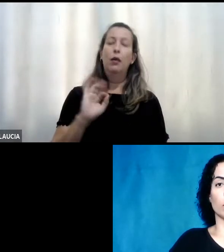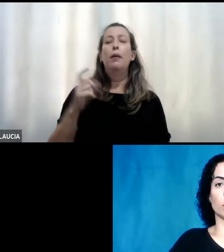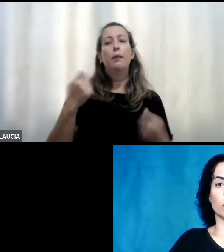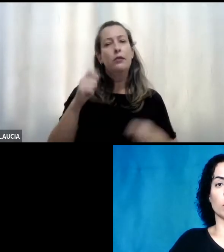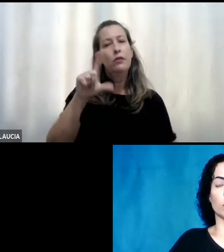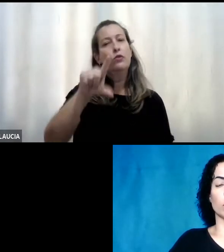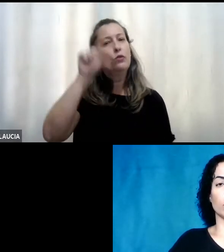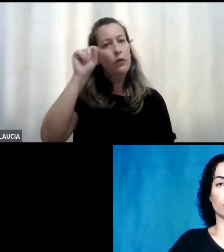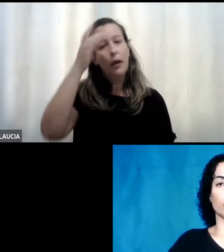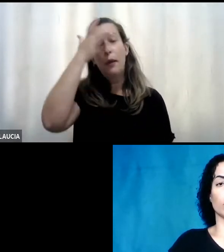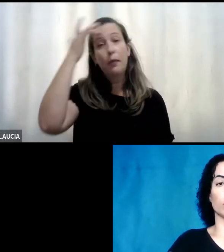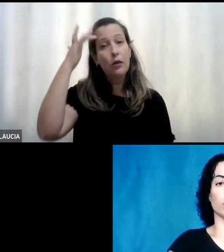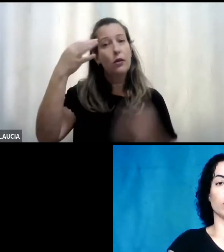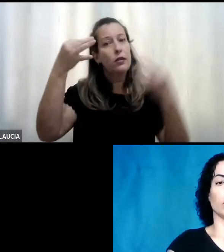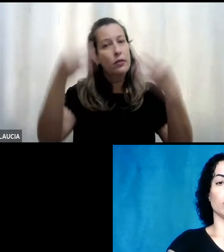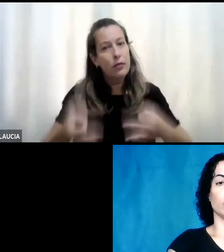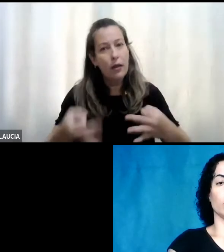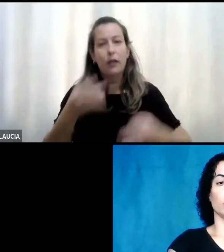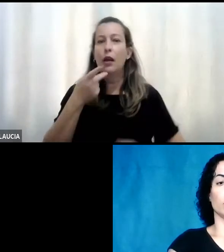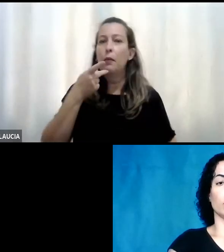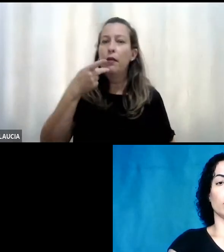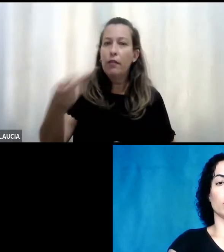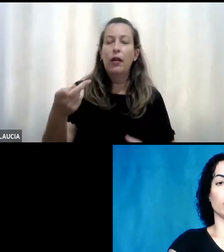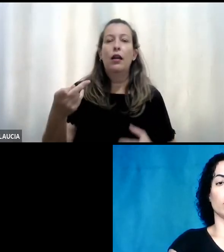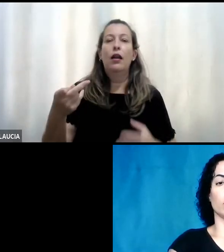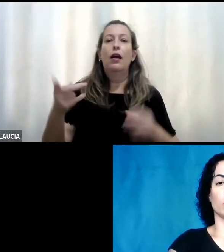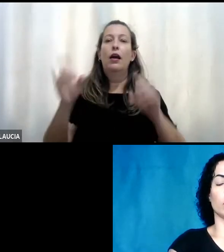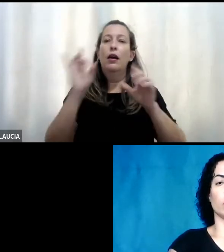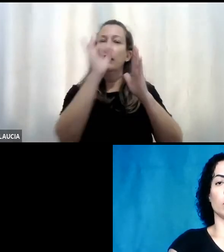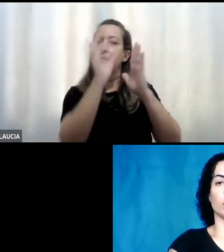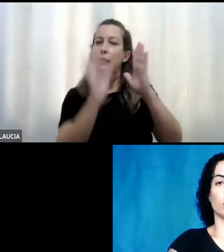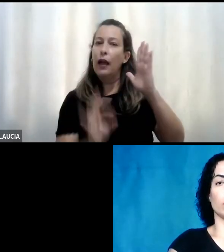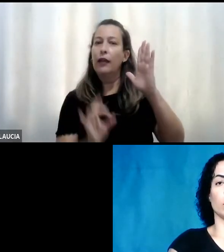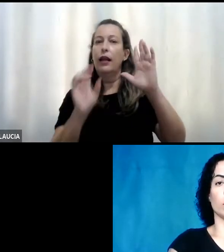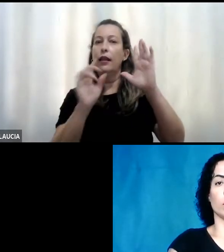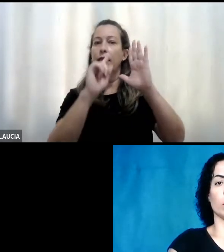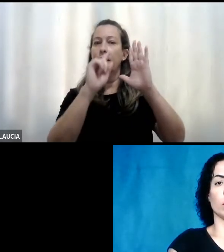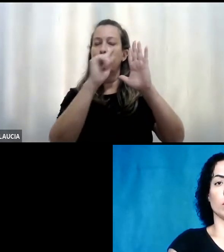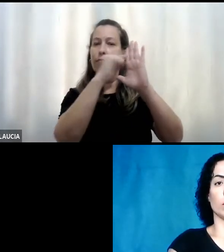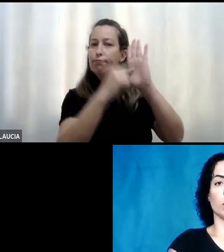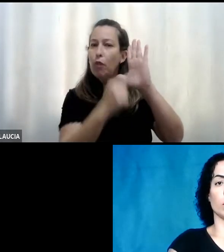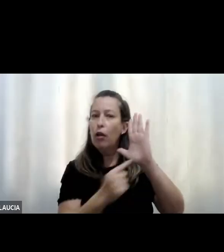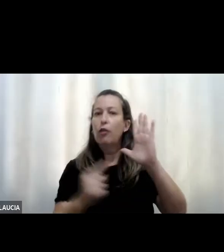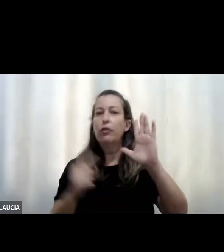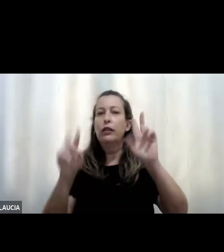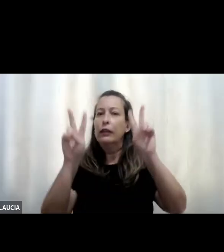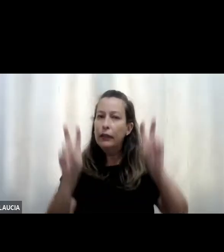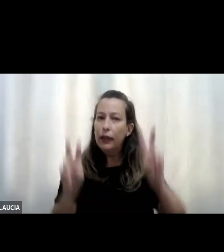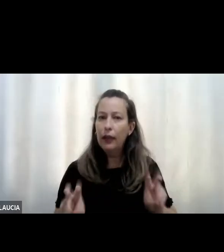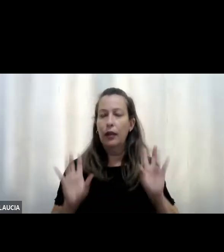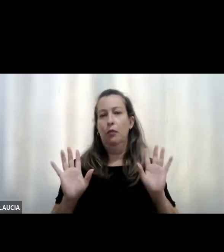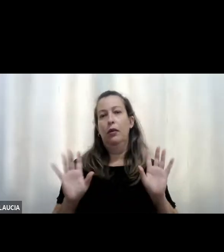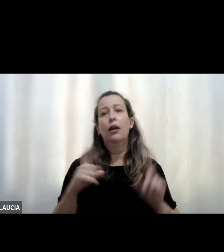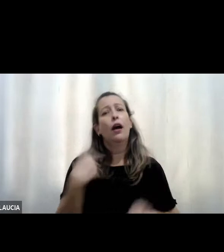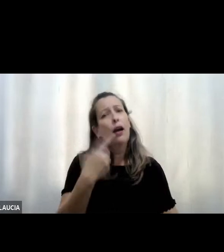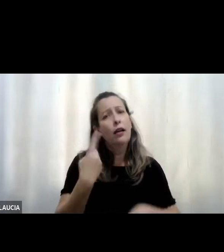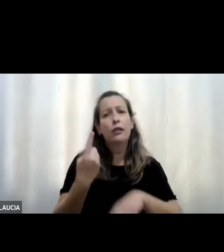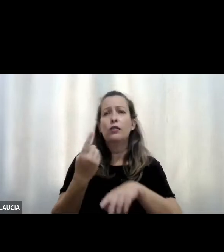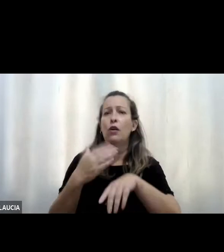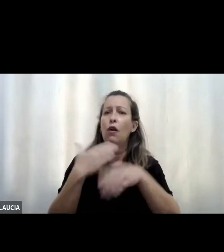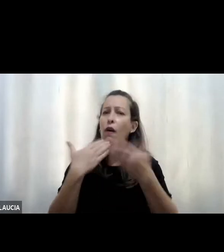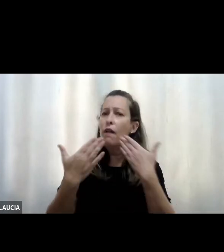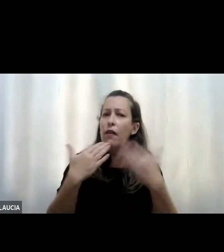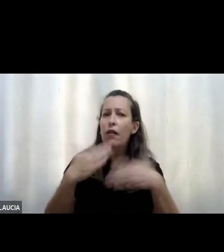fala por temas, e a gente conversa e faz treinamento constante, não é um